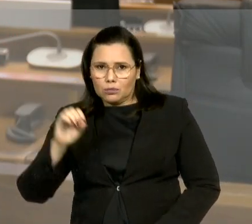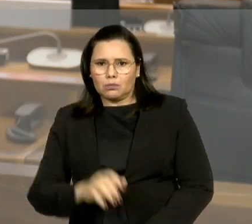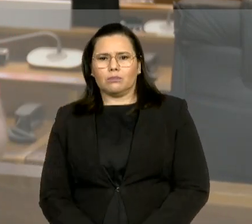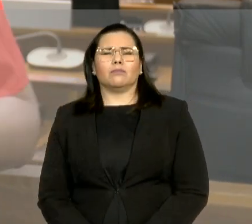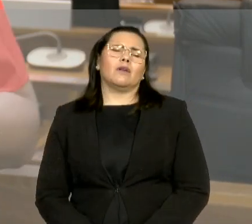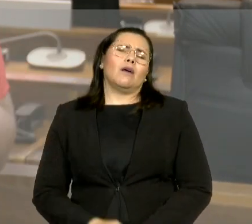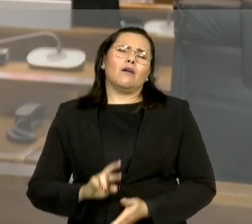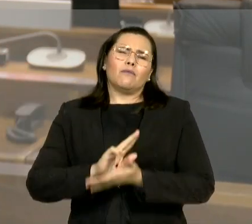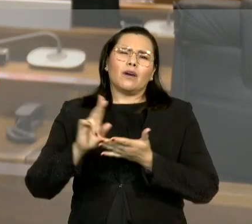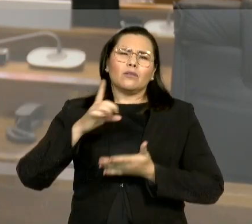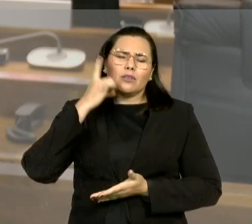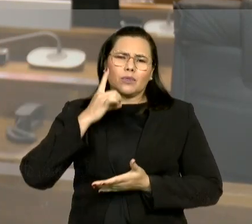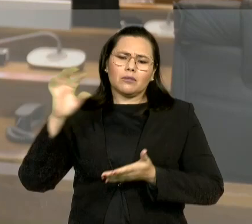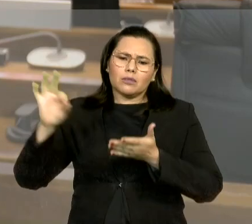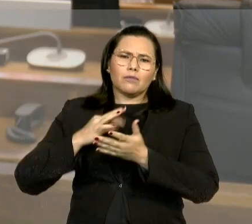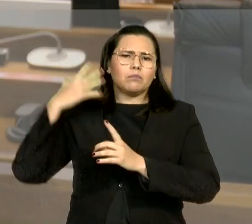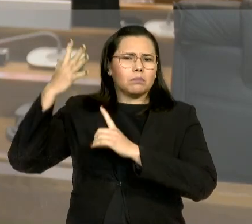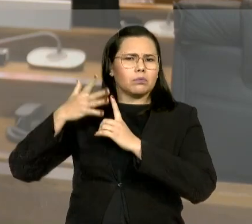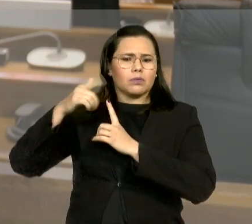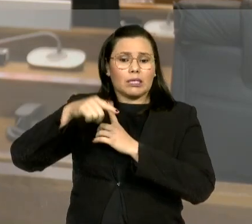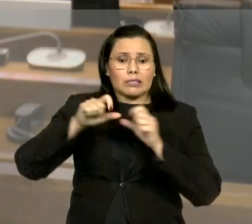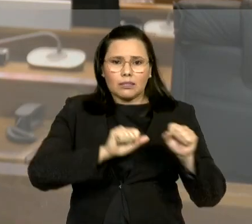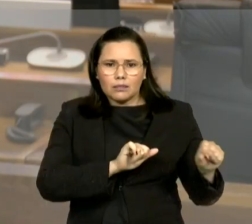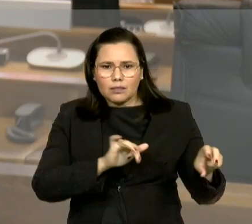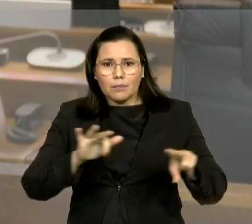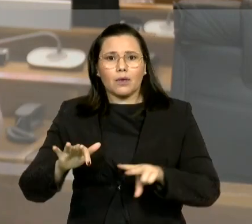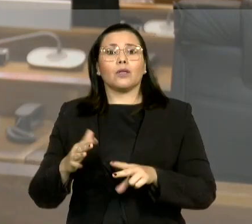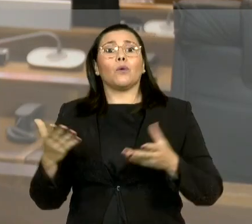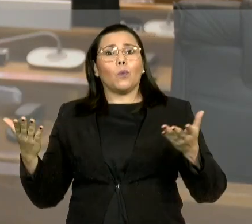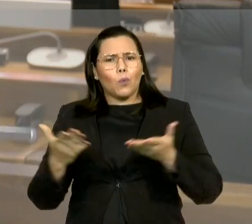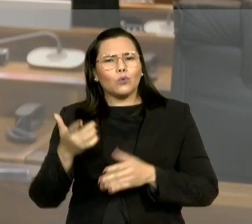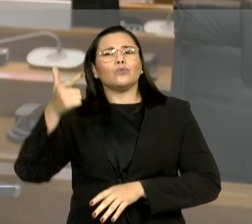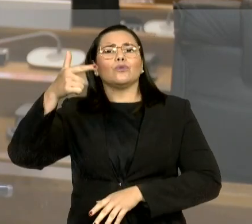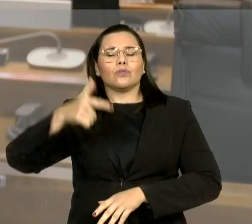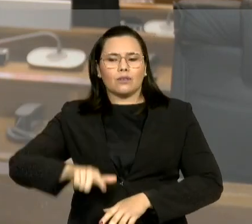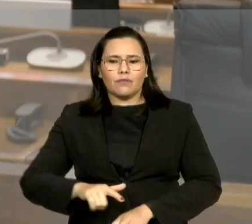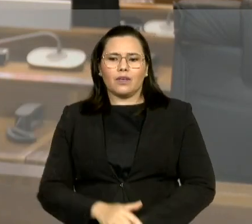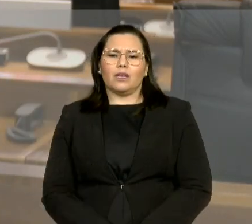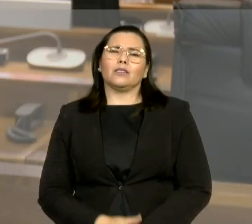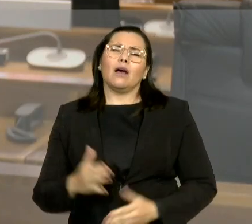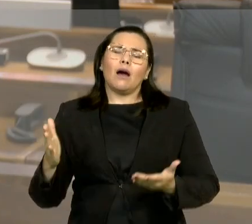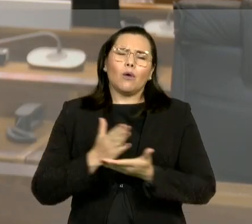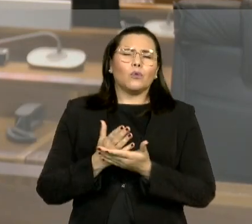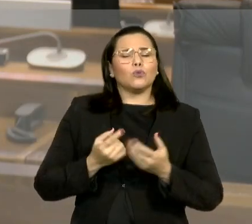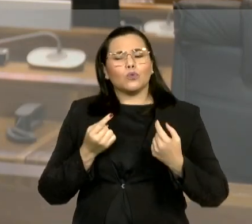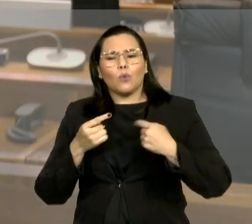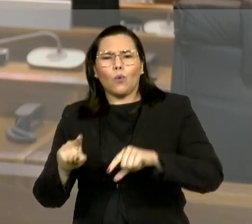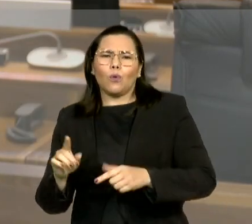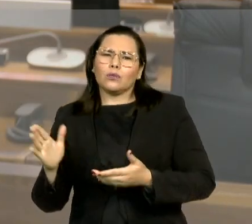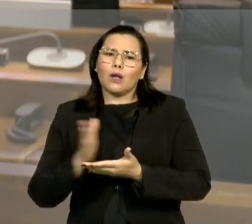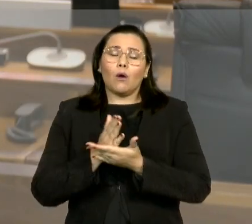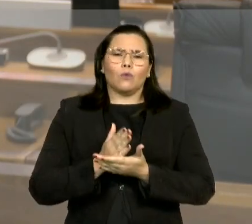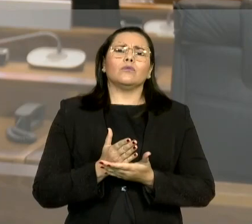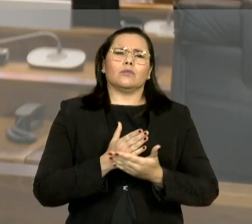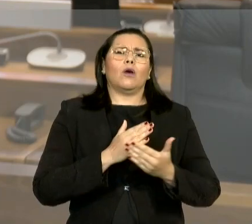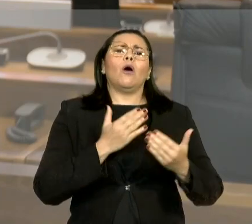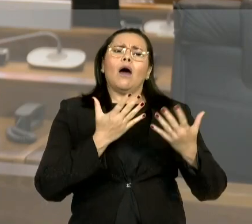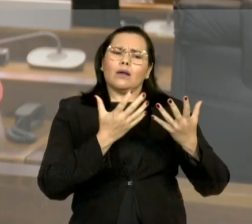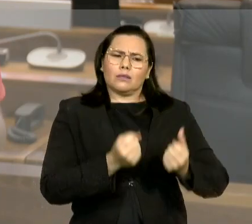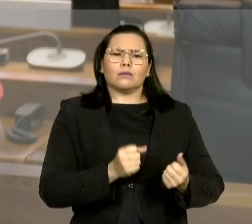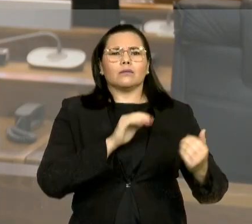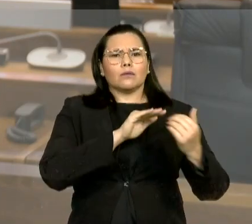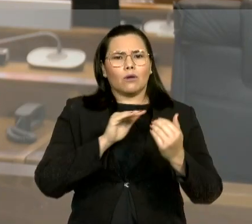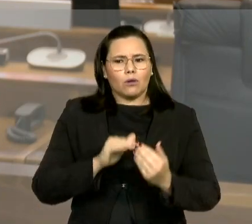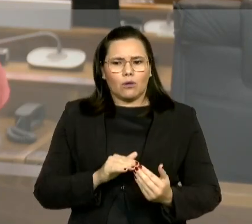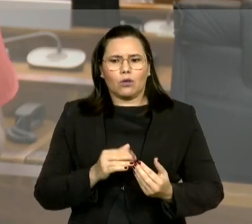deputados estaduais durante toda a semana. Hoje voltou a repercutir. Alguns deputados foram contra, outro a favor no que diz respeito à